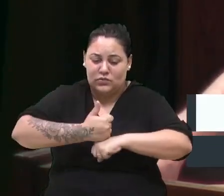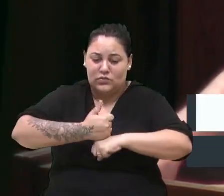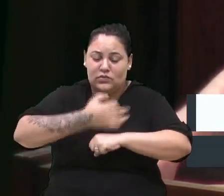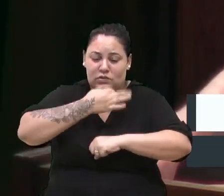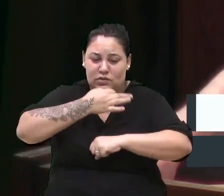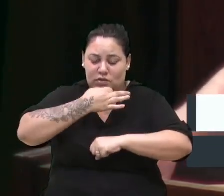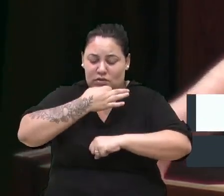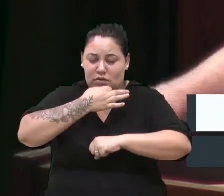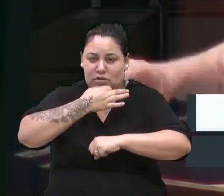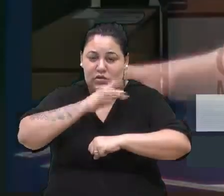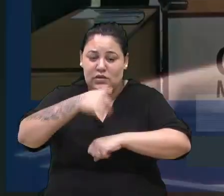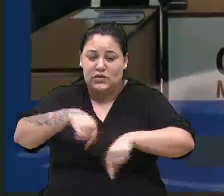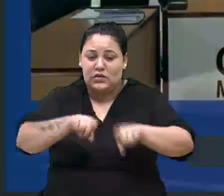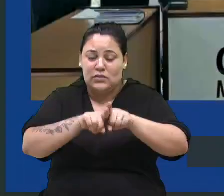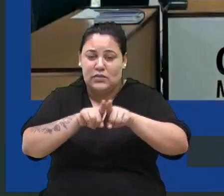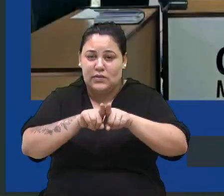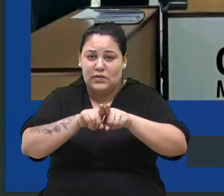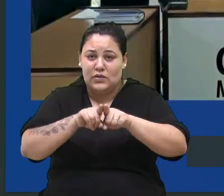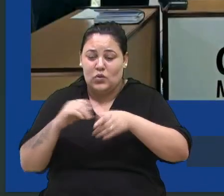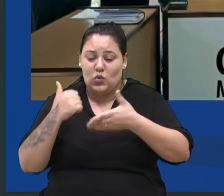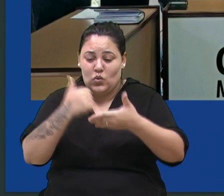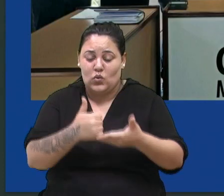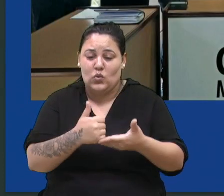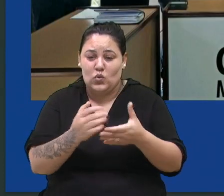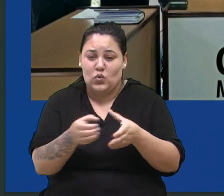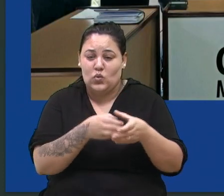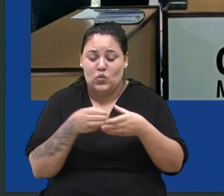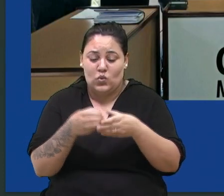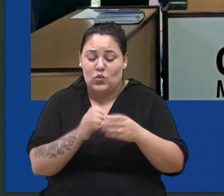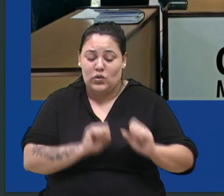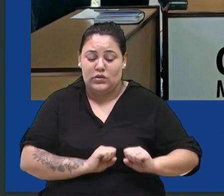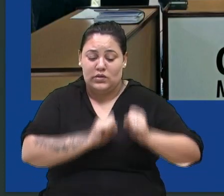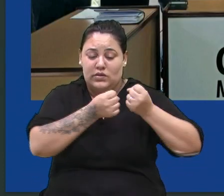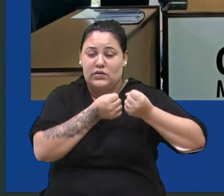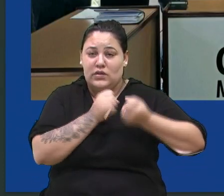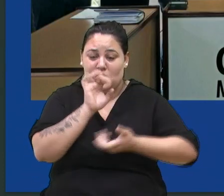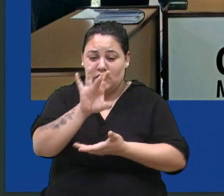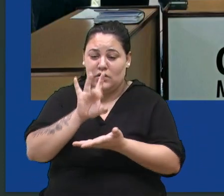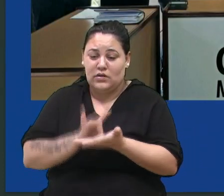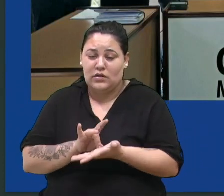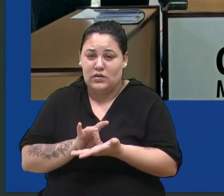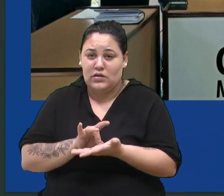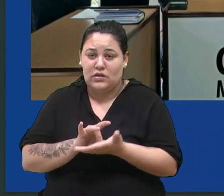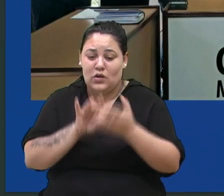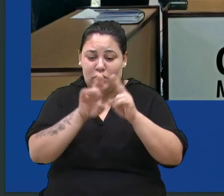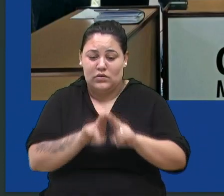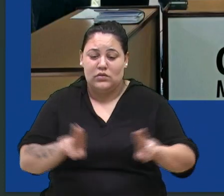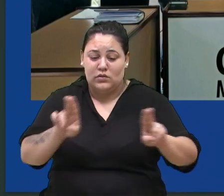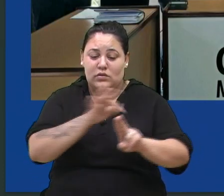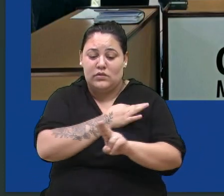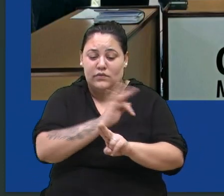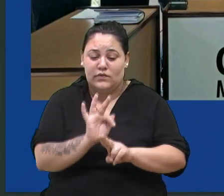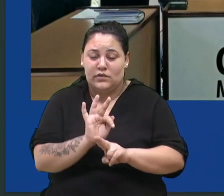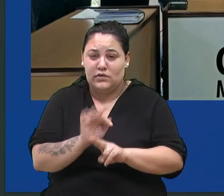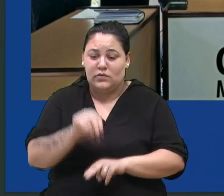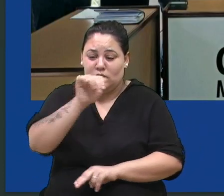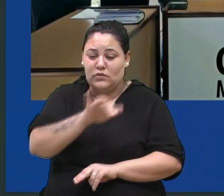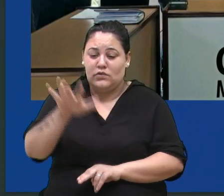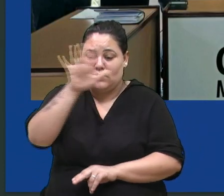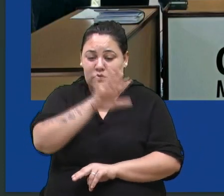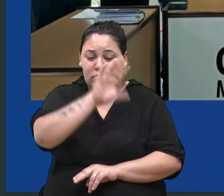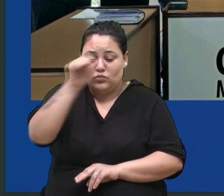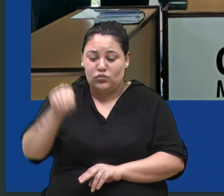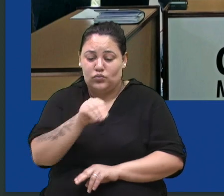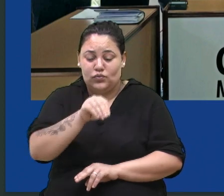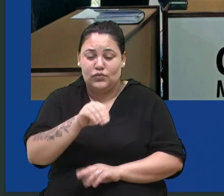E também na Frente Parlamentar em defesa da implantação da Universidade Federal da região Nordeste do Estado do Rio Grande do Sul, a